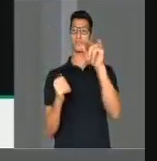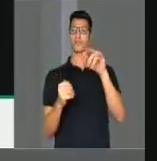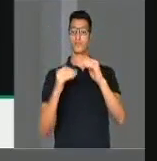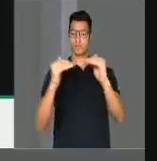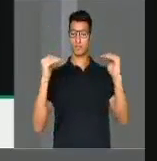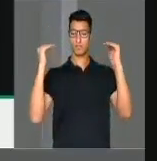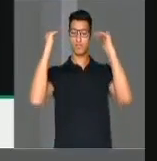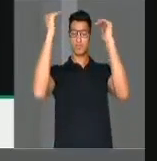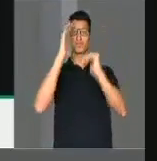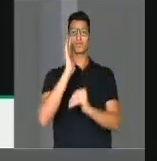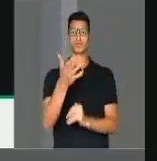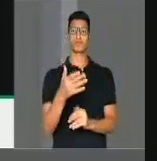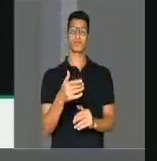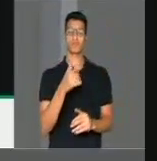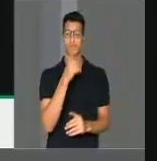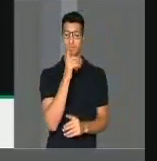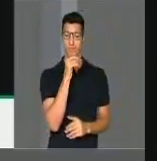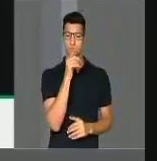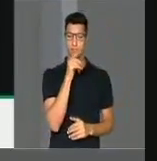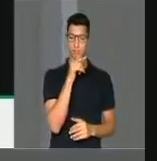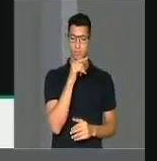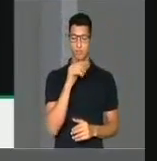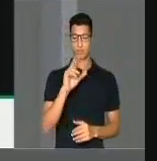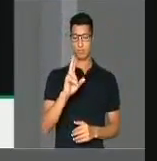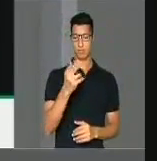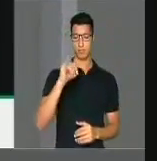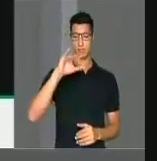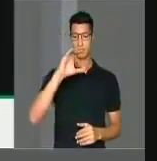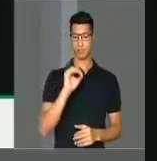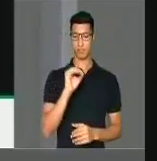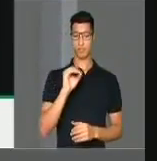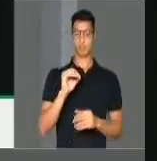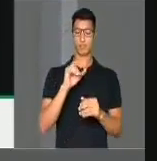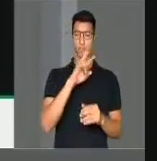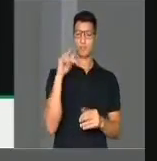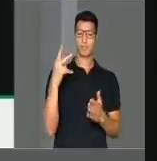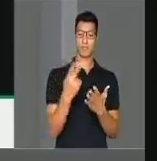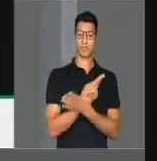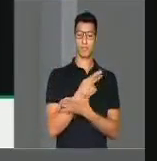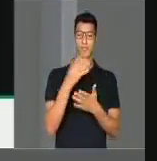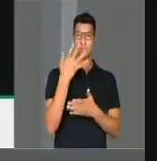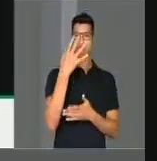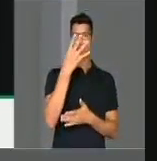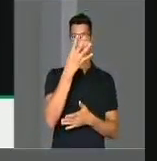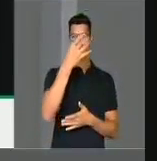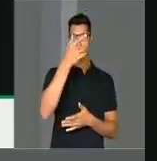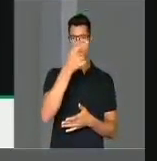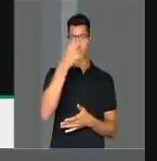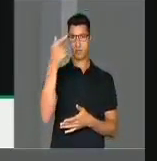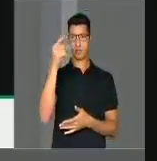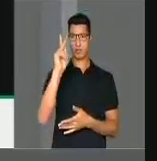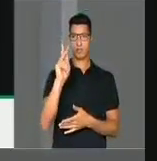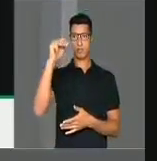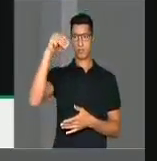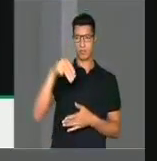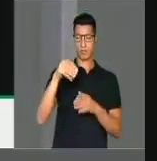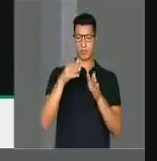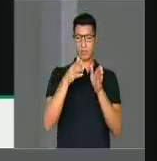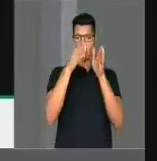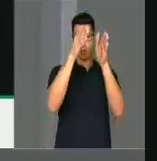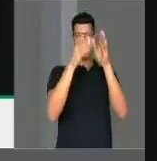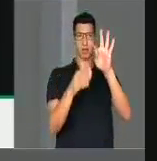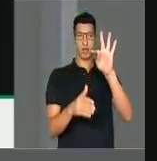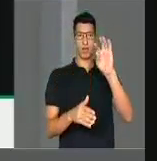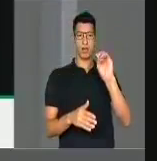já são bastante avançados. A água captada no Velho Chico percorrerá cerca de 477 quilômetros de